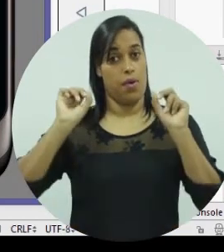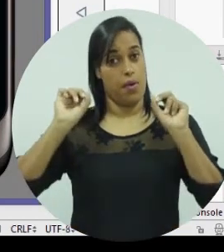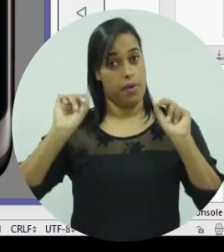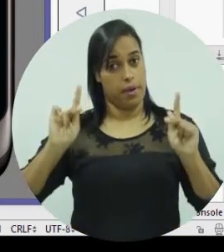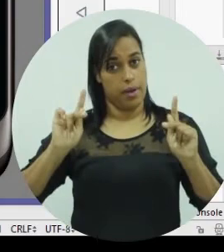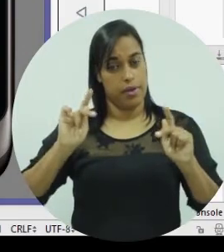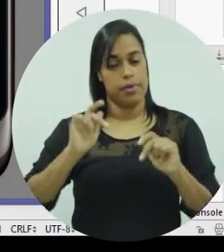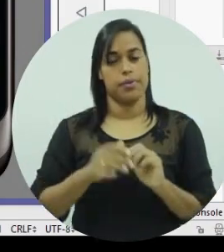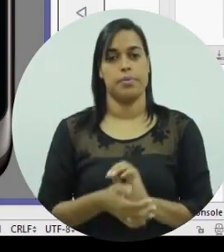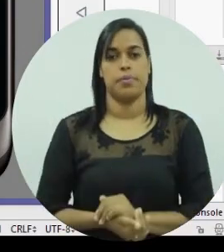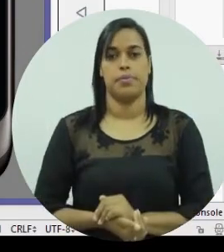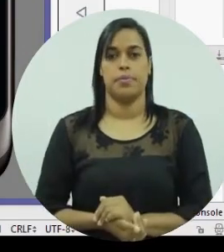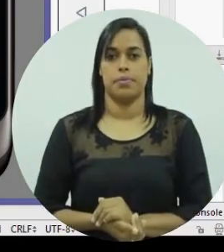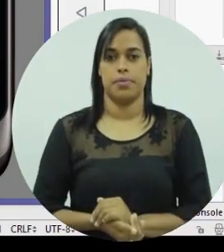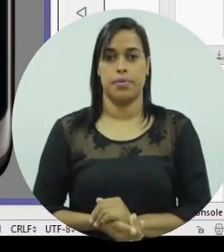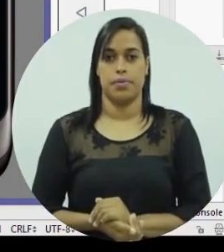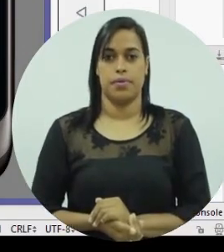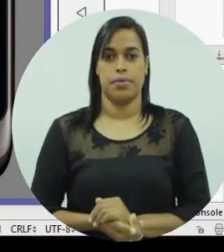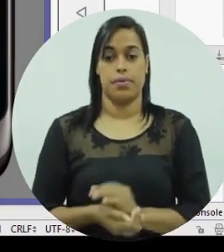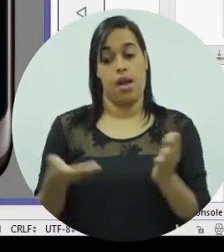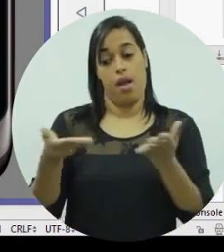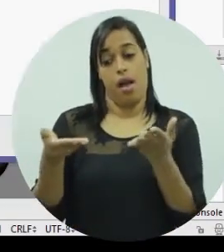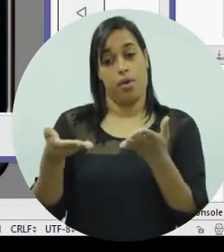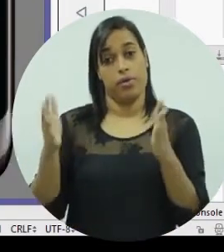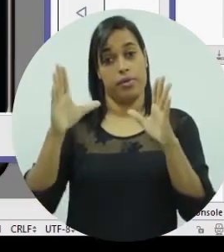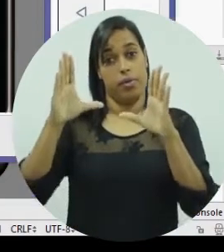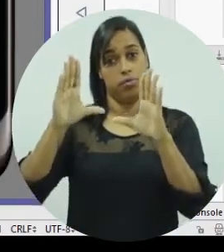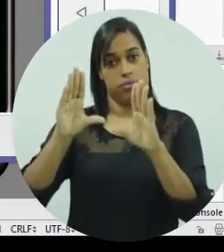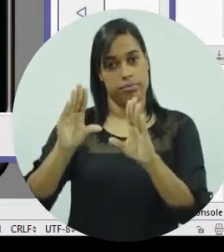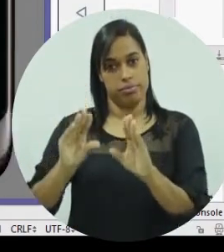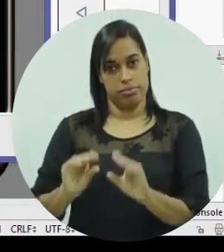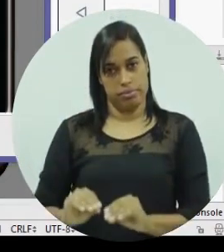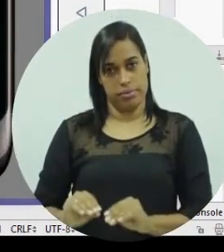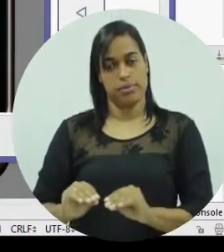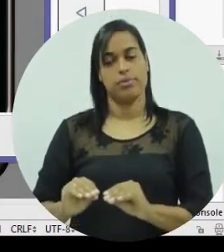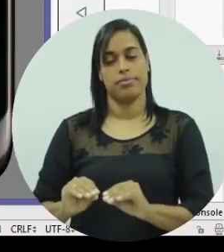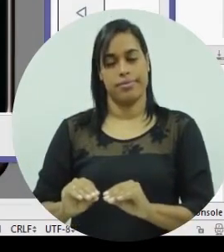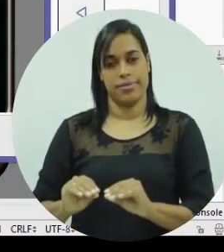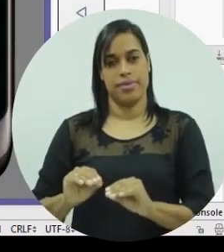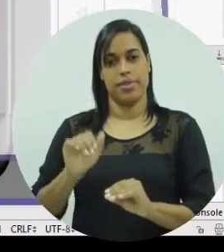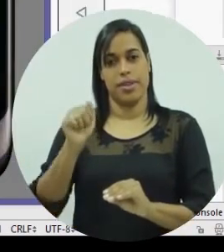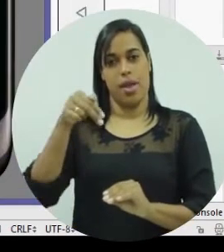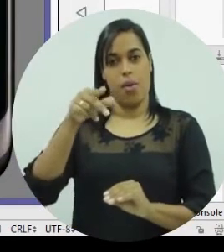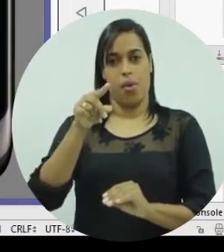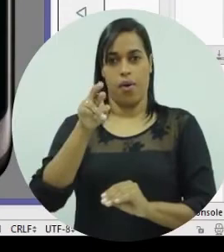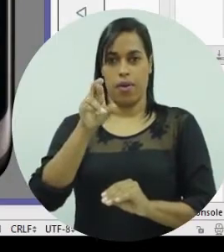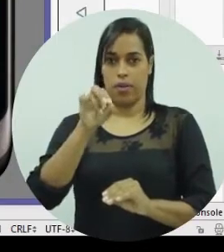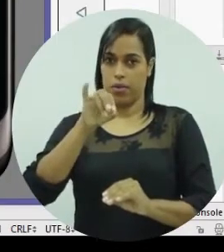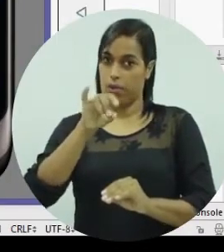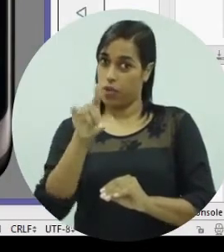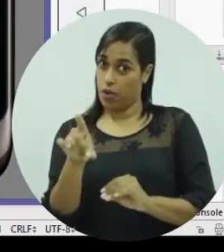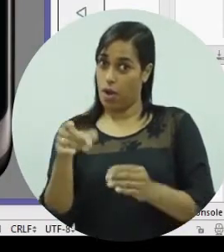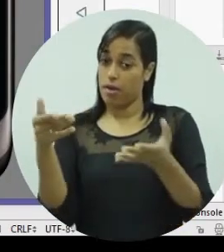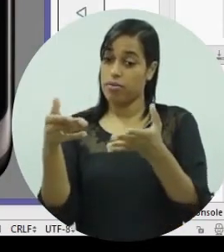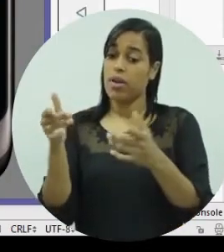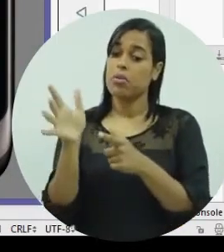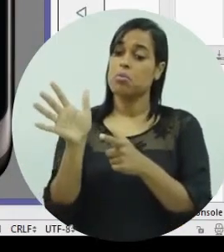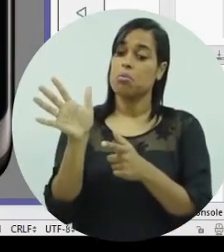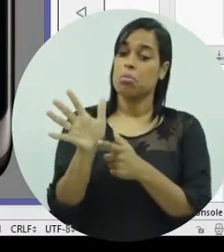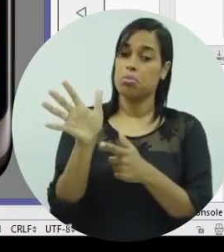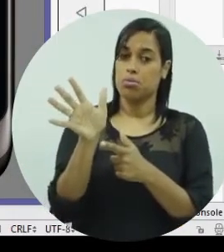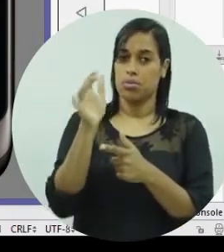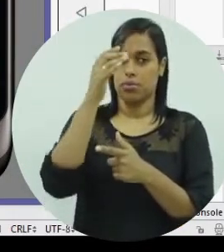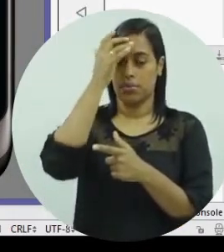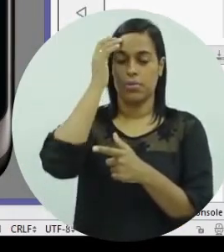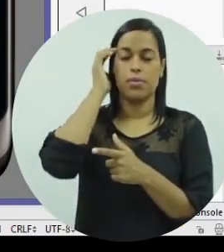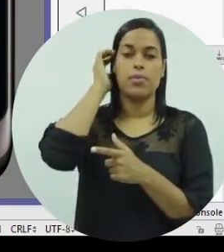Pronto. Agora eu vou desligar o Android Virtual Manager e eu posso clicar aqui